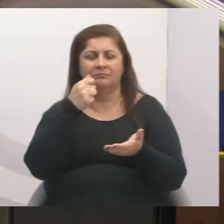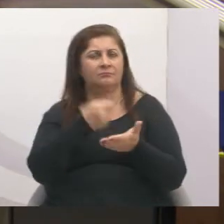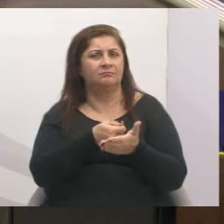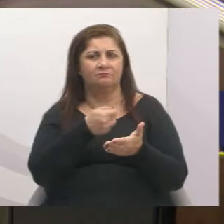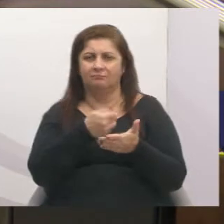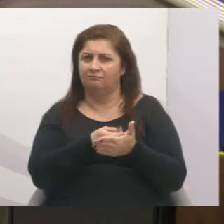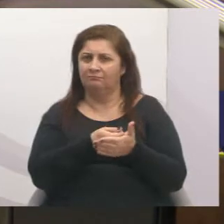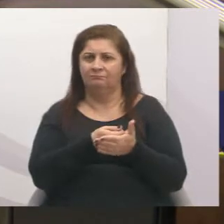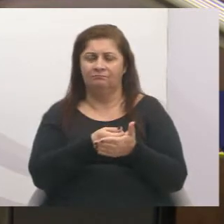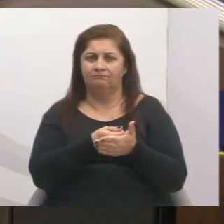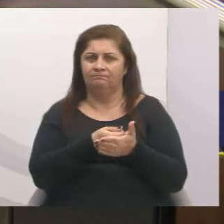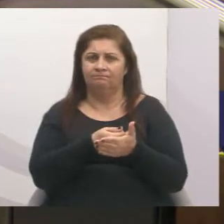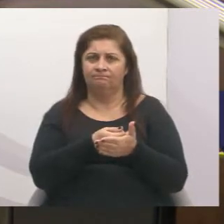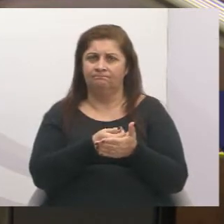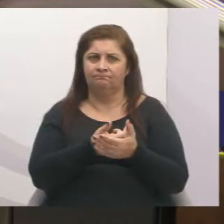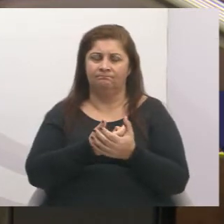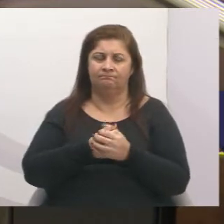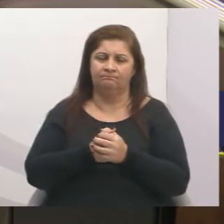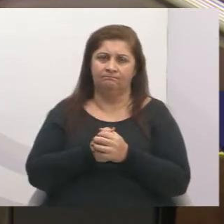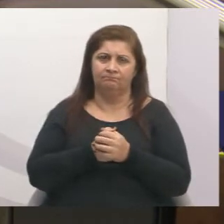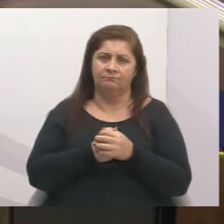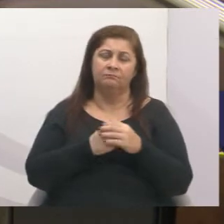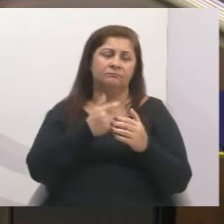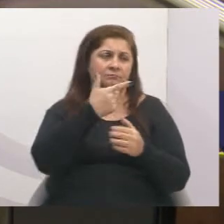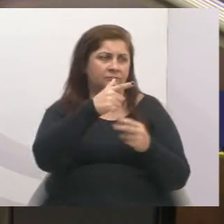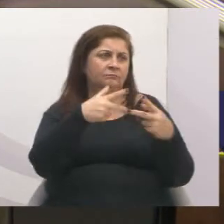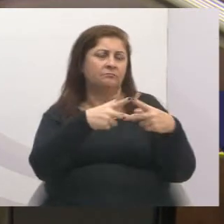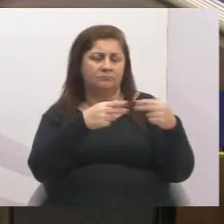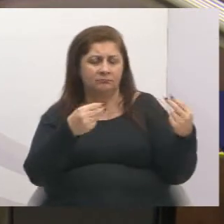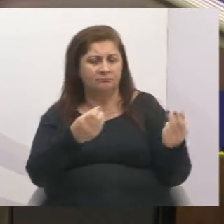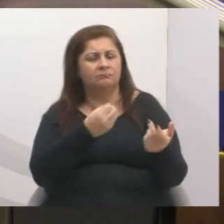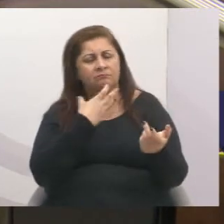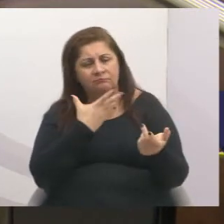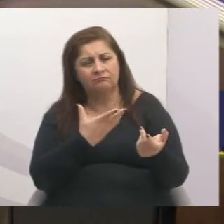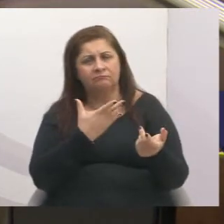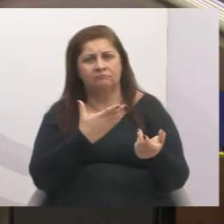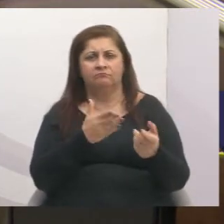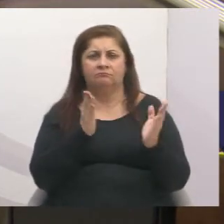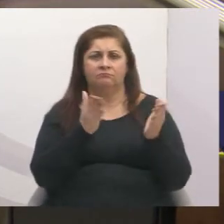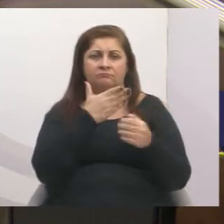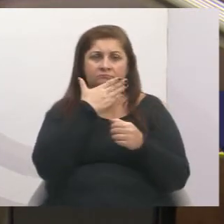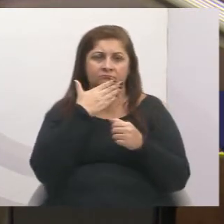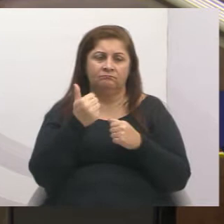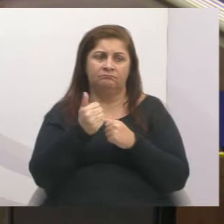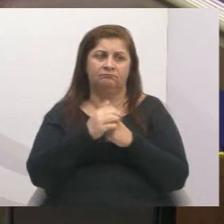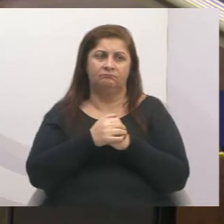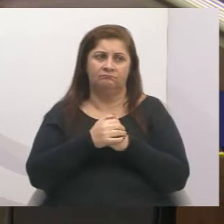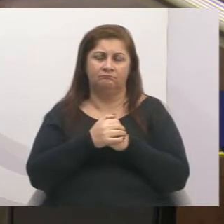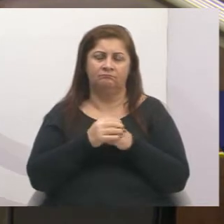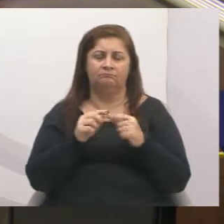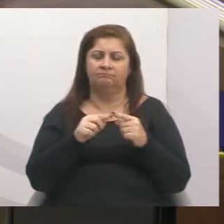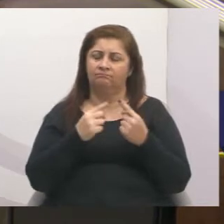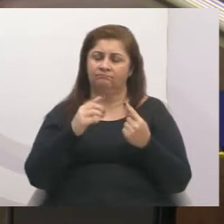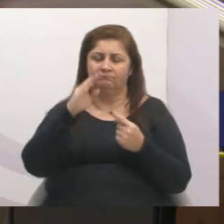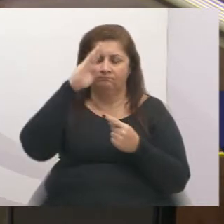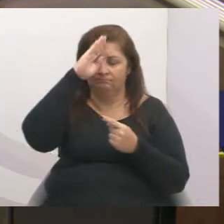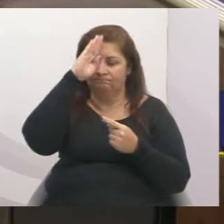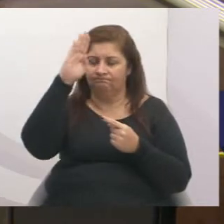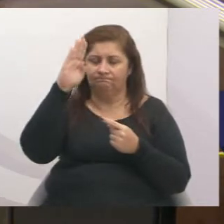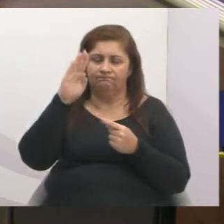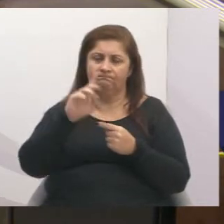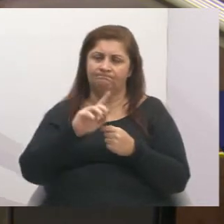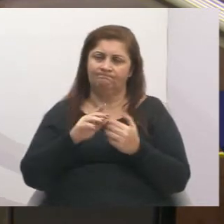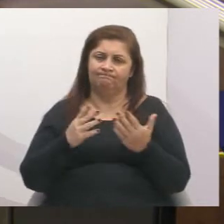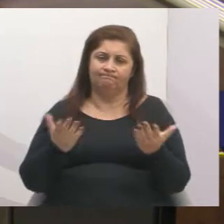não desprezando os outros avanços, que foi fruto do esforço de todos aqui, mas o principal nós não